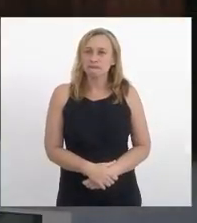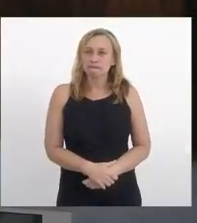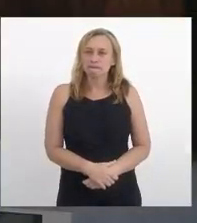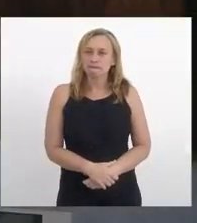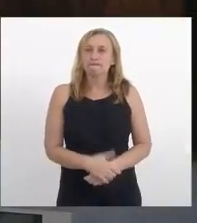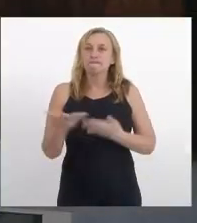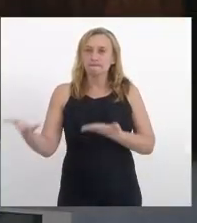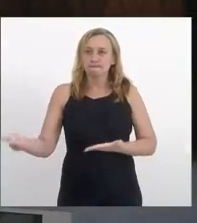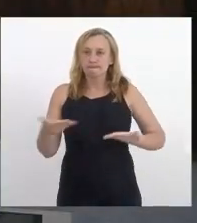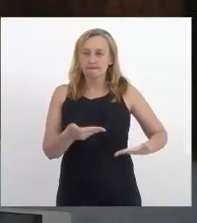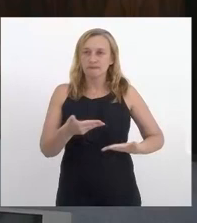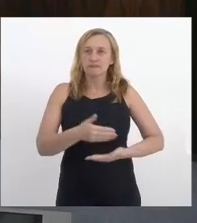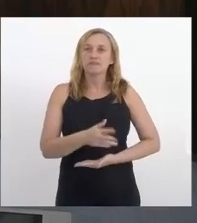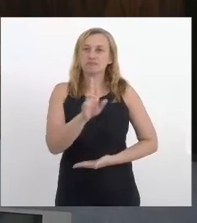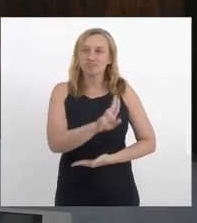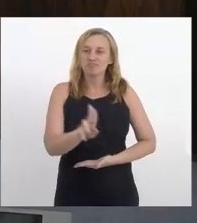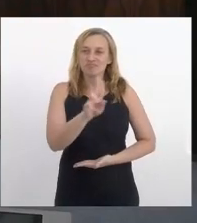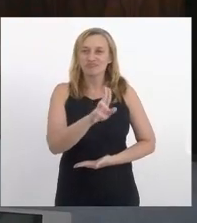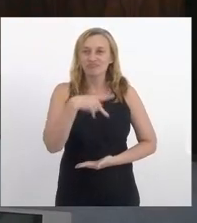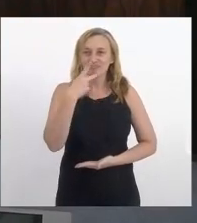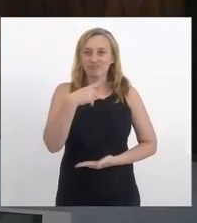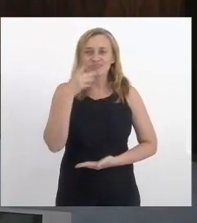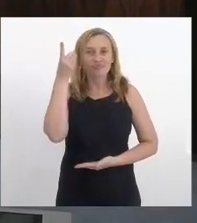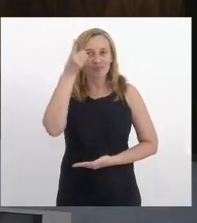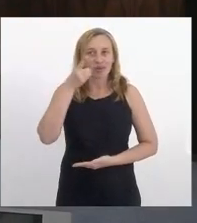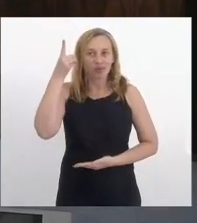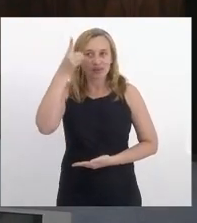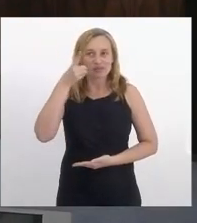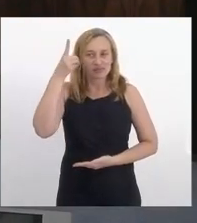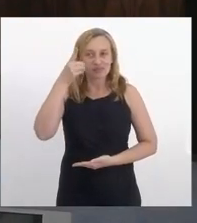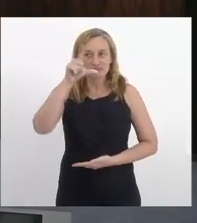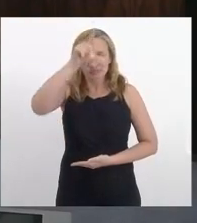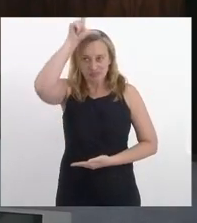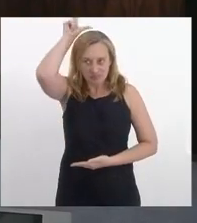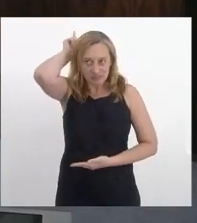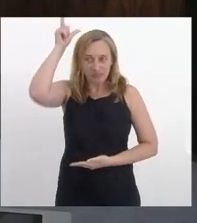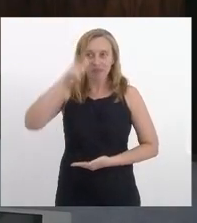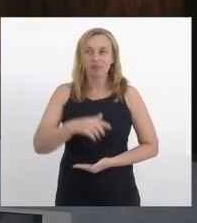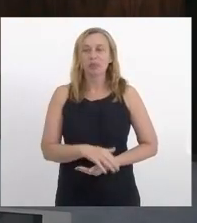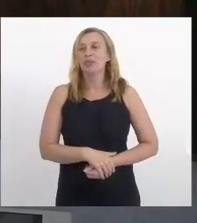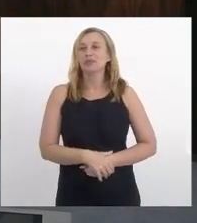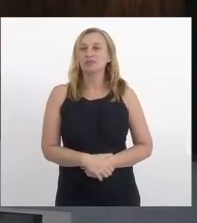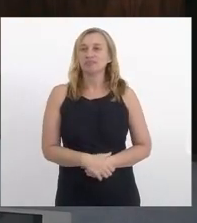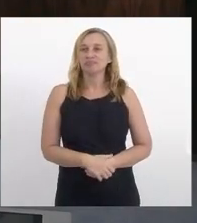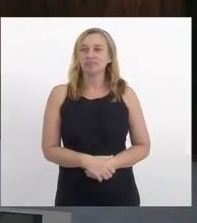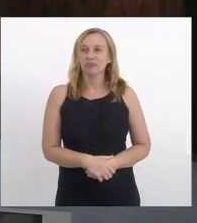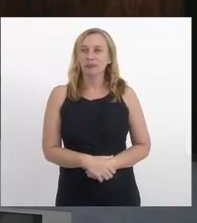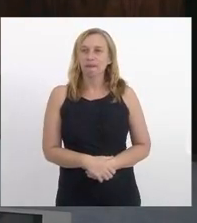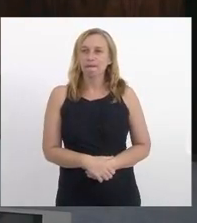Convido fazer uso da palavra o deputado Luiz Paulo.